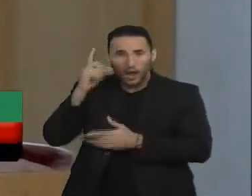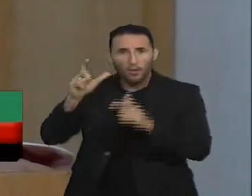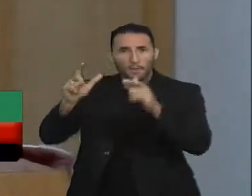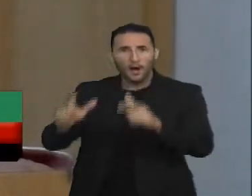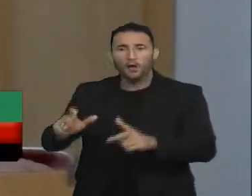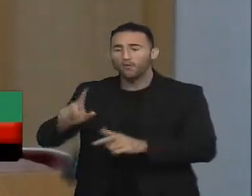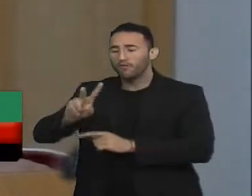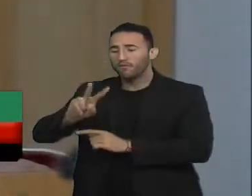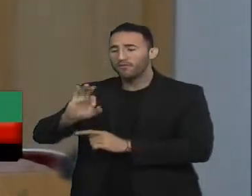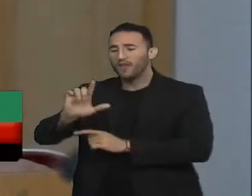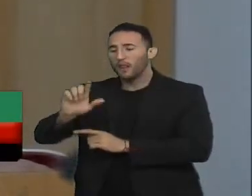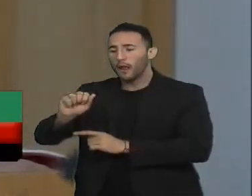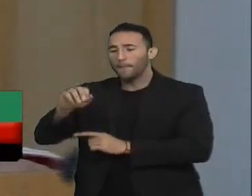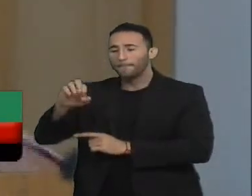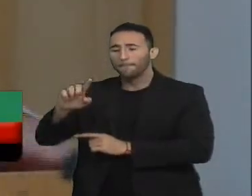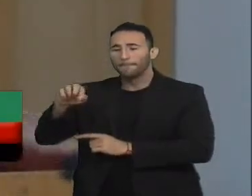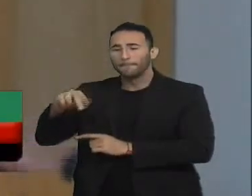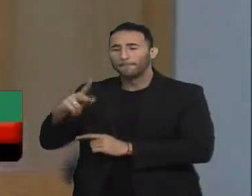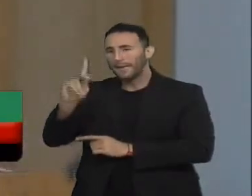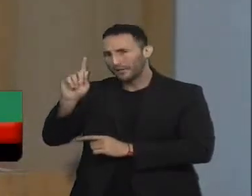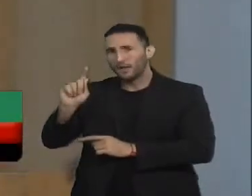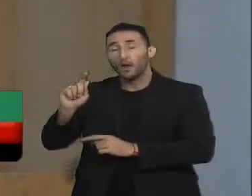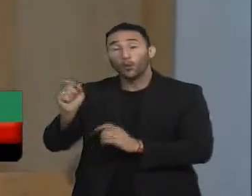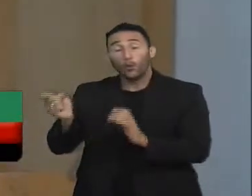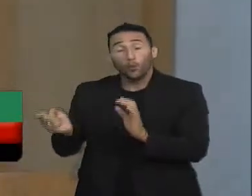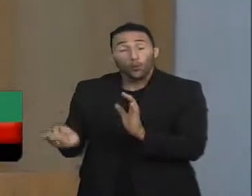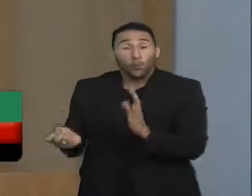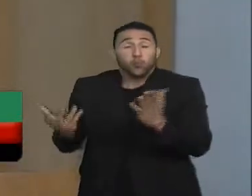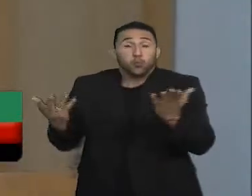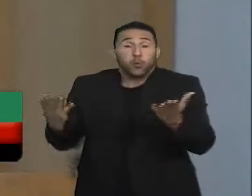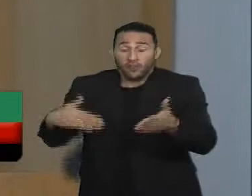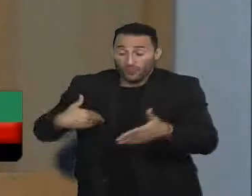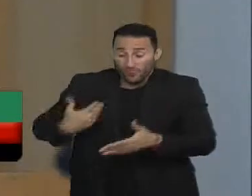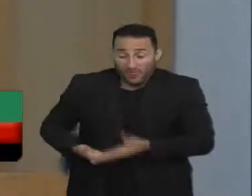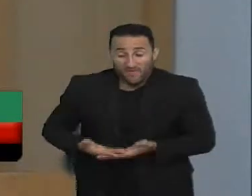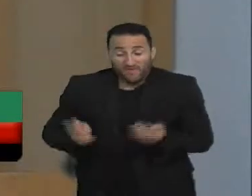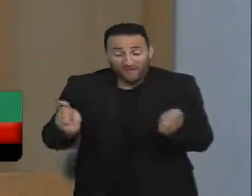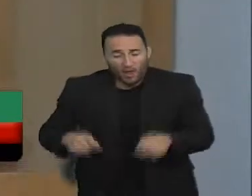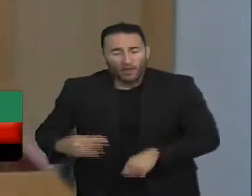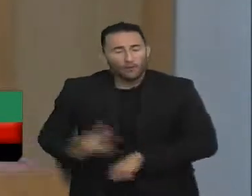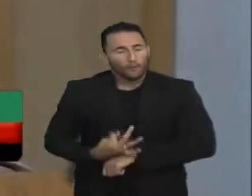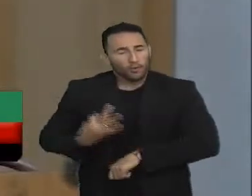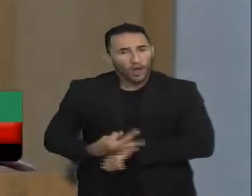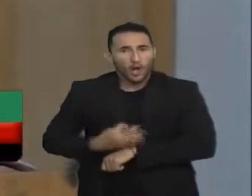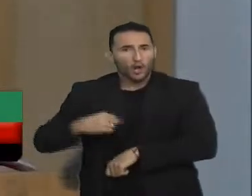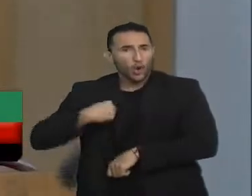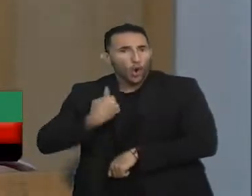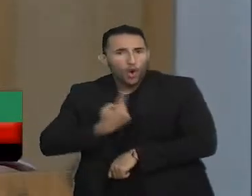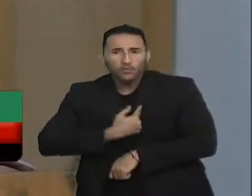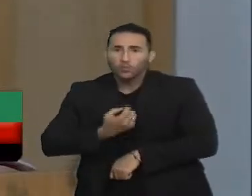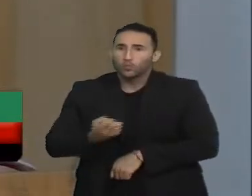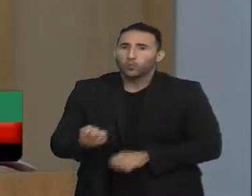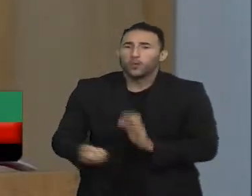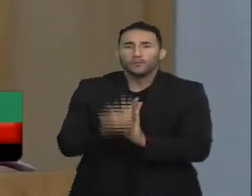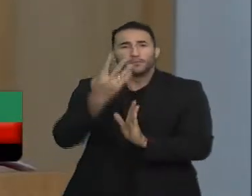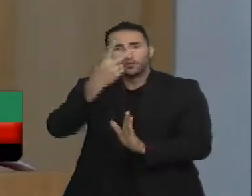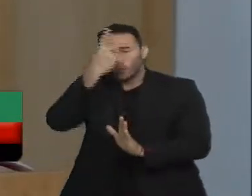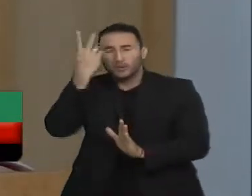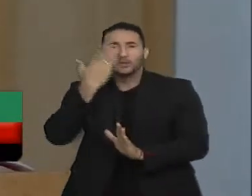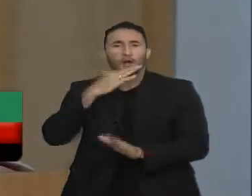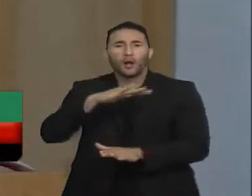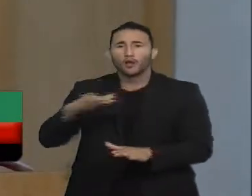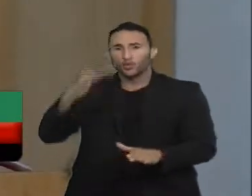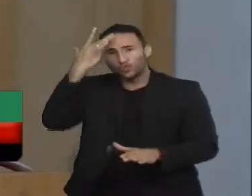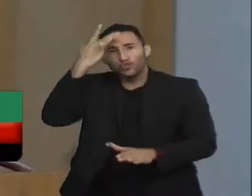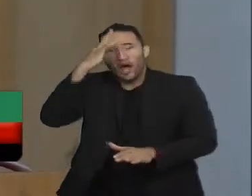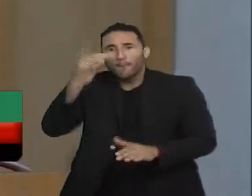mora. Até quando? E quanto nós temos e a gente não sabe? Ou porque a